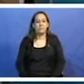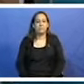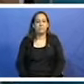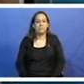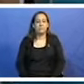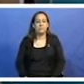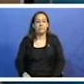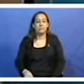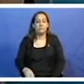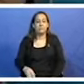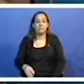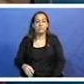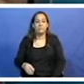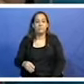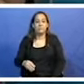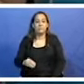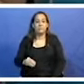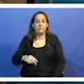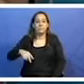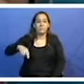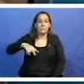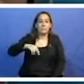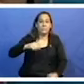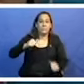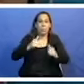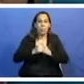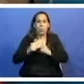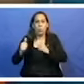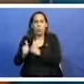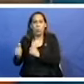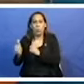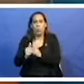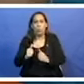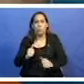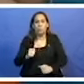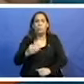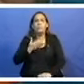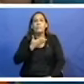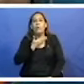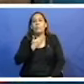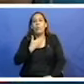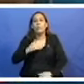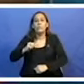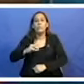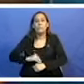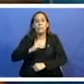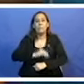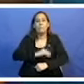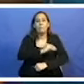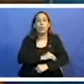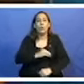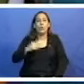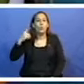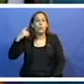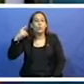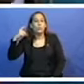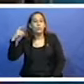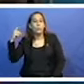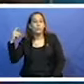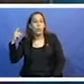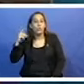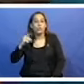ó, sopapo, papo, sapo. Tá vendo que legal? E agora, preparados? Porque